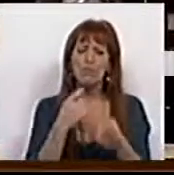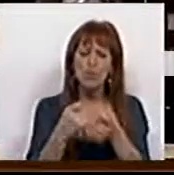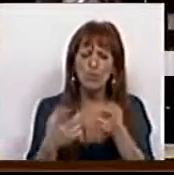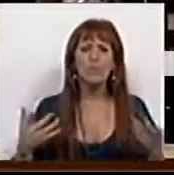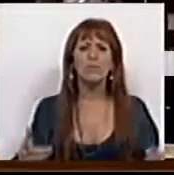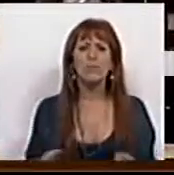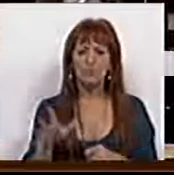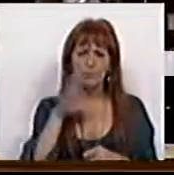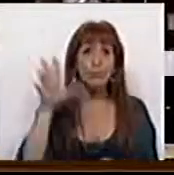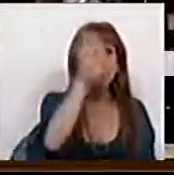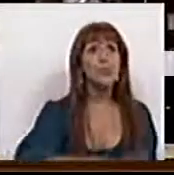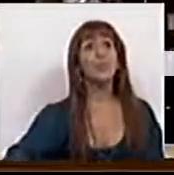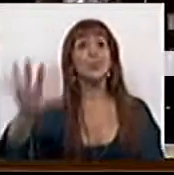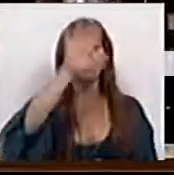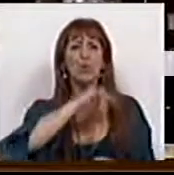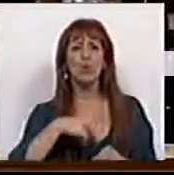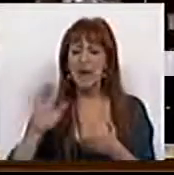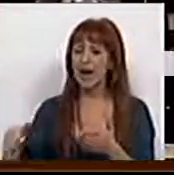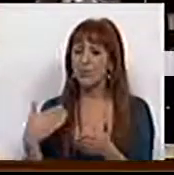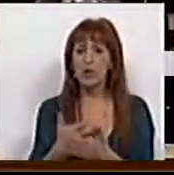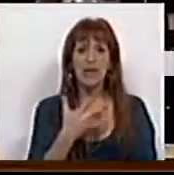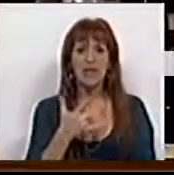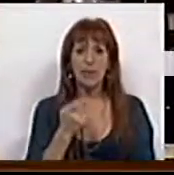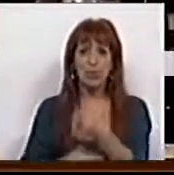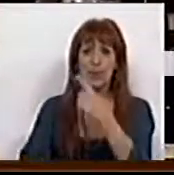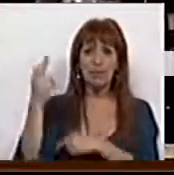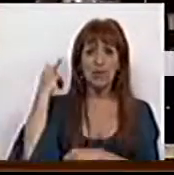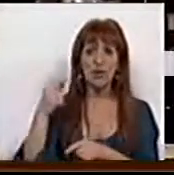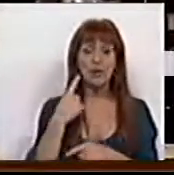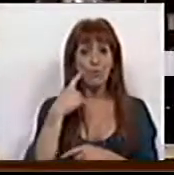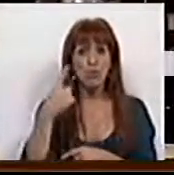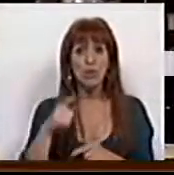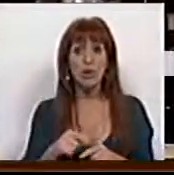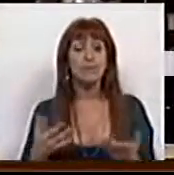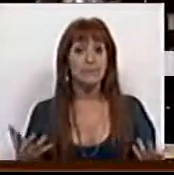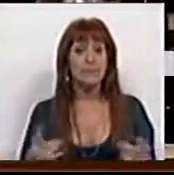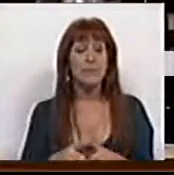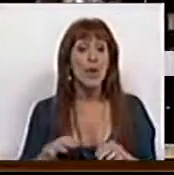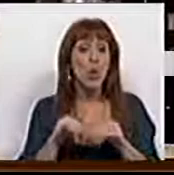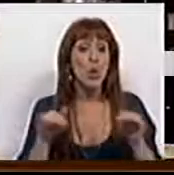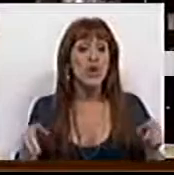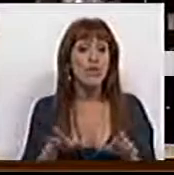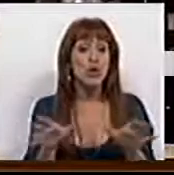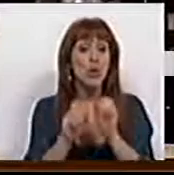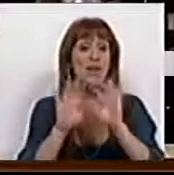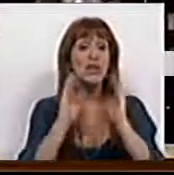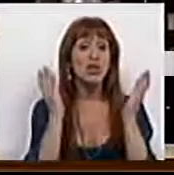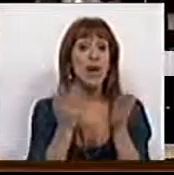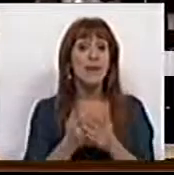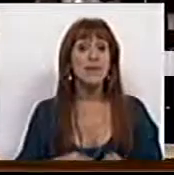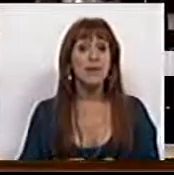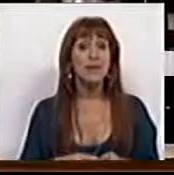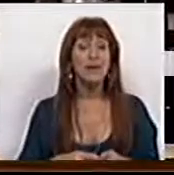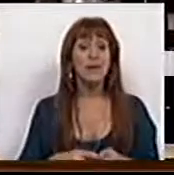inquérito nacional apresentado em dezembro do ano passado revelava, contudo, que ao nível dos Conselhos Gerais,